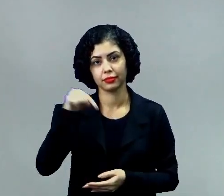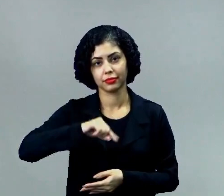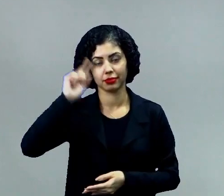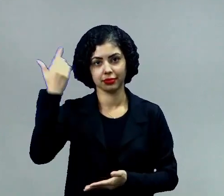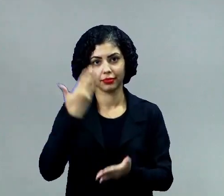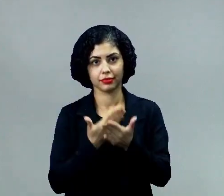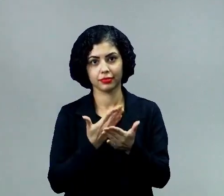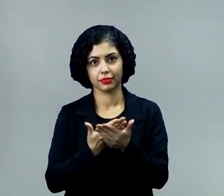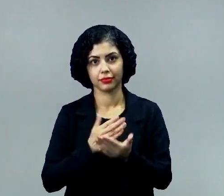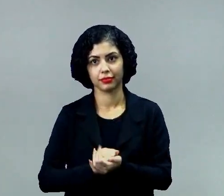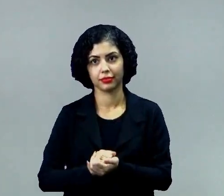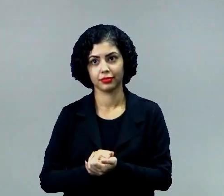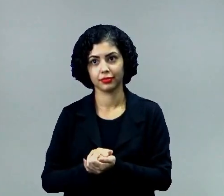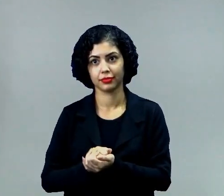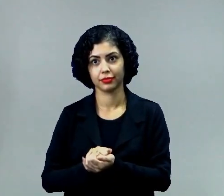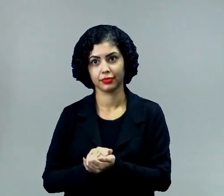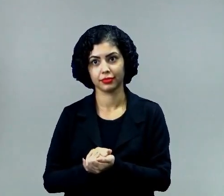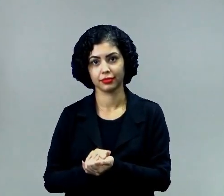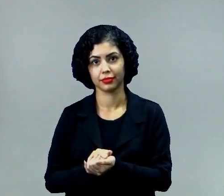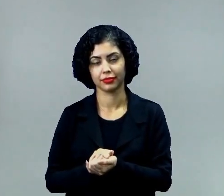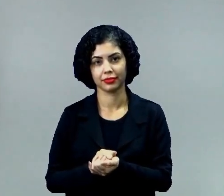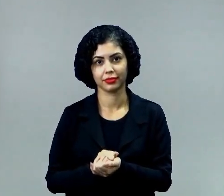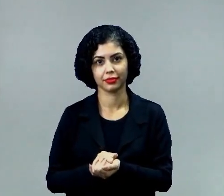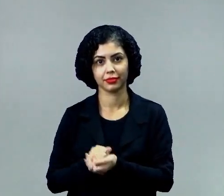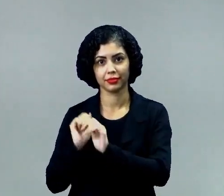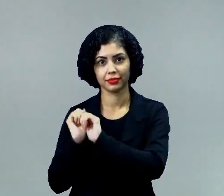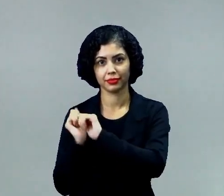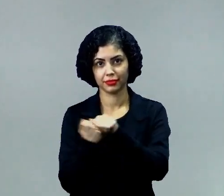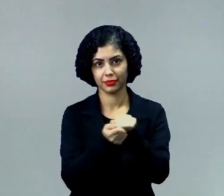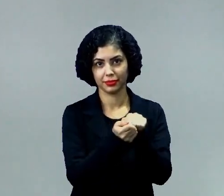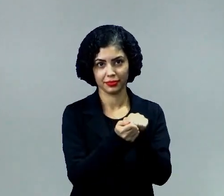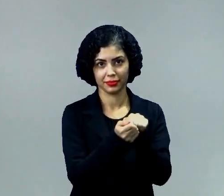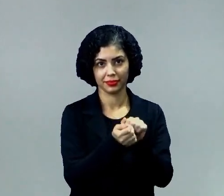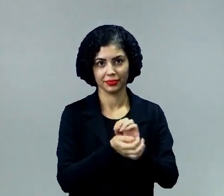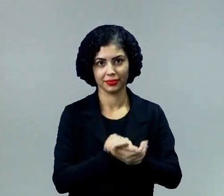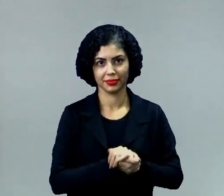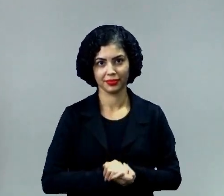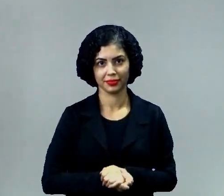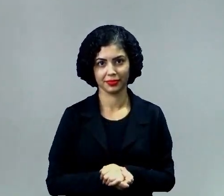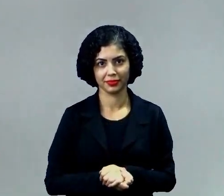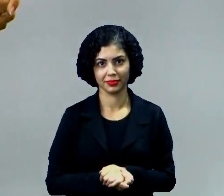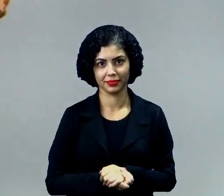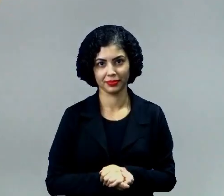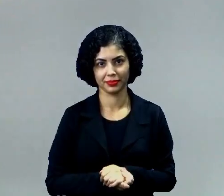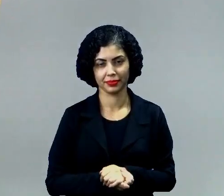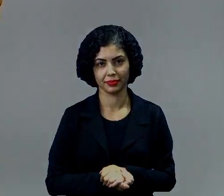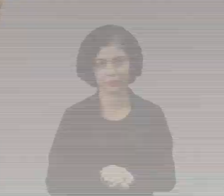acessar essa e outras aulas. E pode lançar. 3, 2, 1, foi!